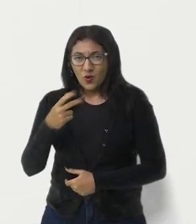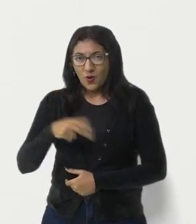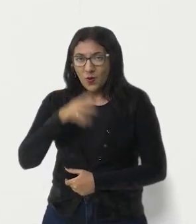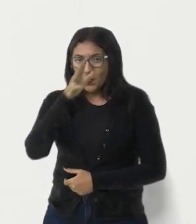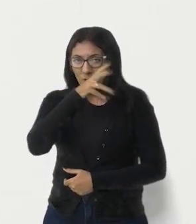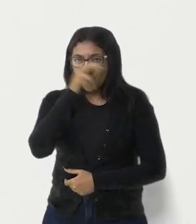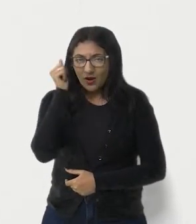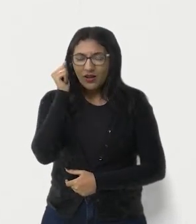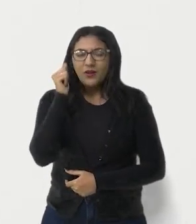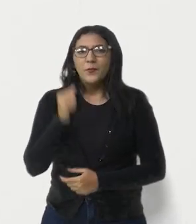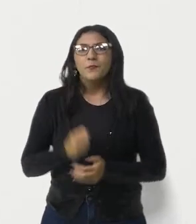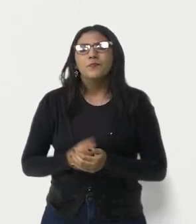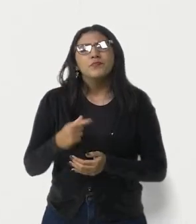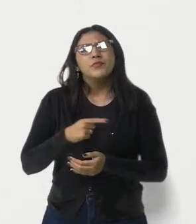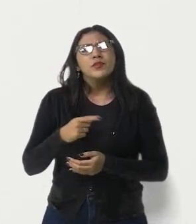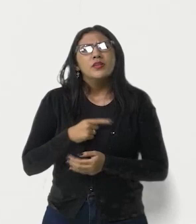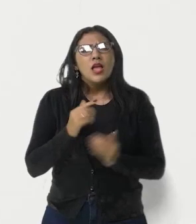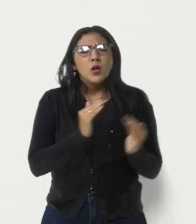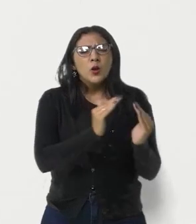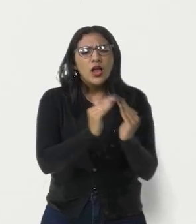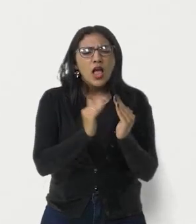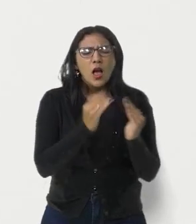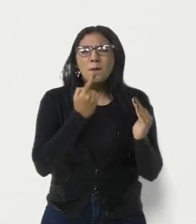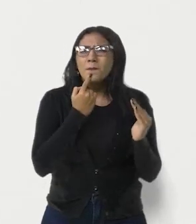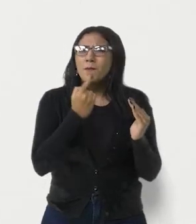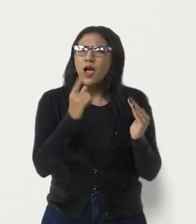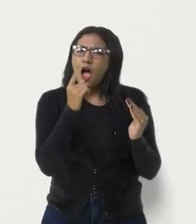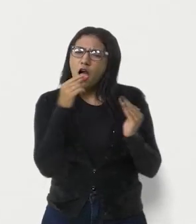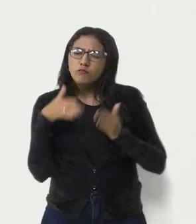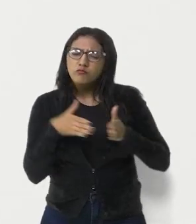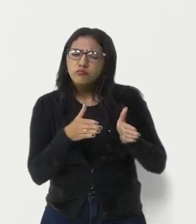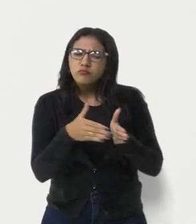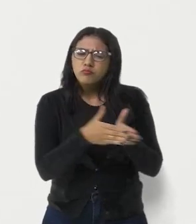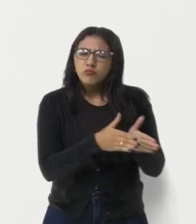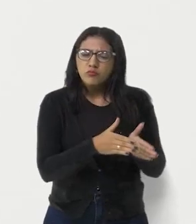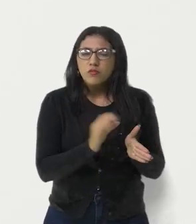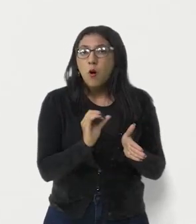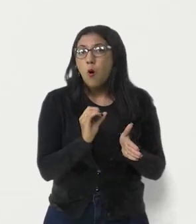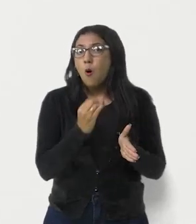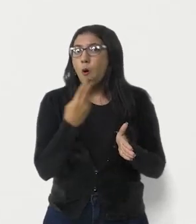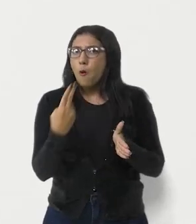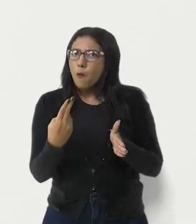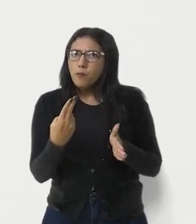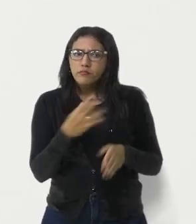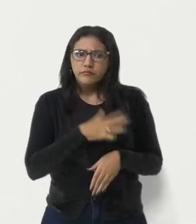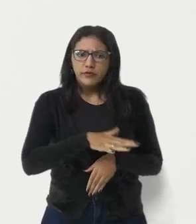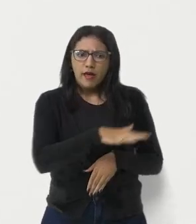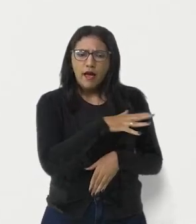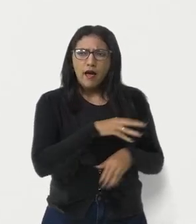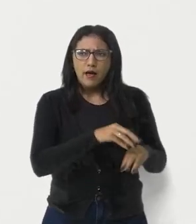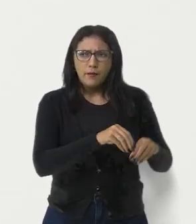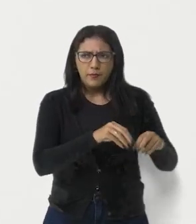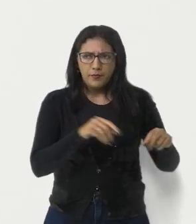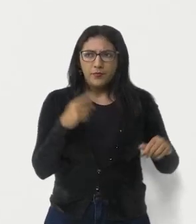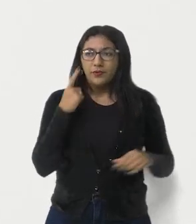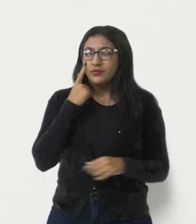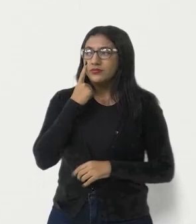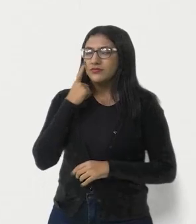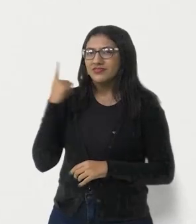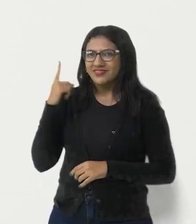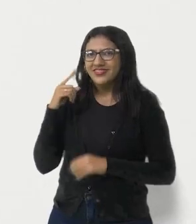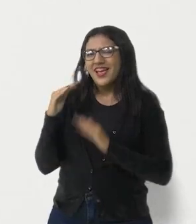vão ser aquelas que vão residir próximos dos rios, ou vão morar em terra firme. E aí a gente tem uma